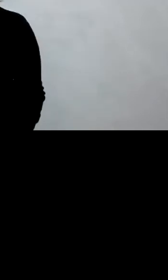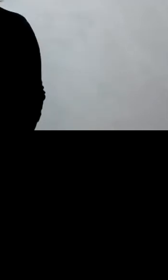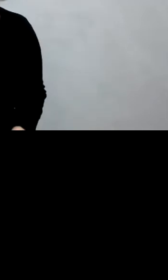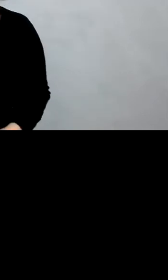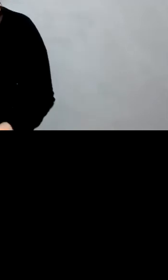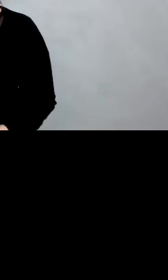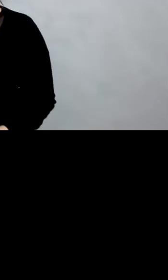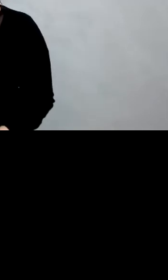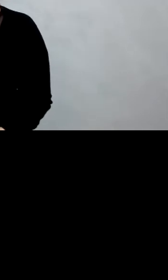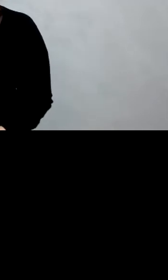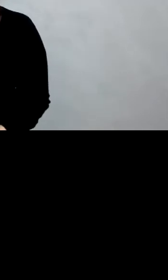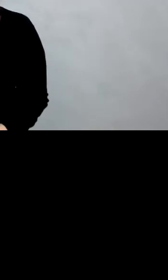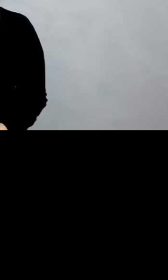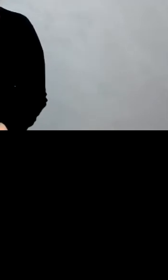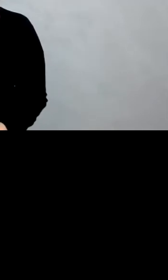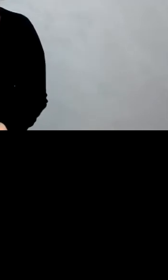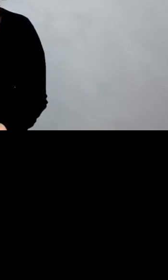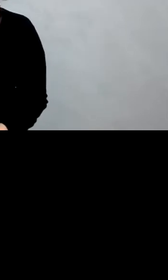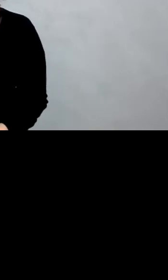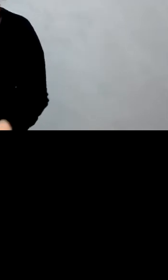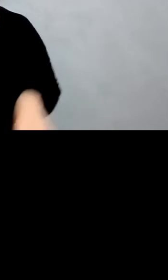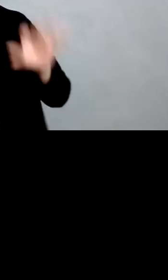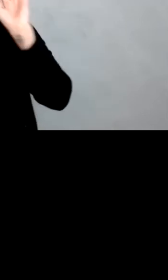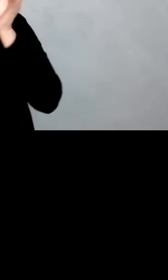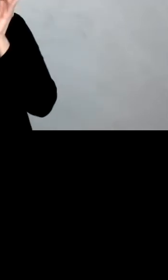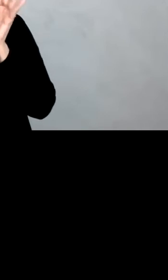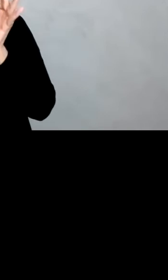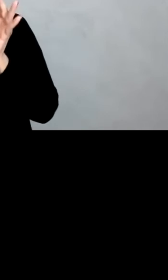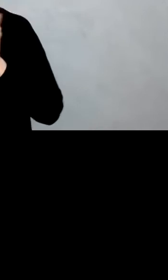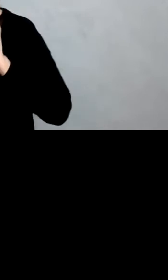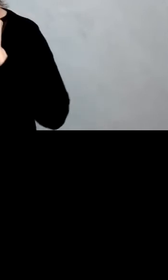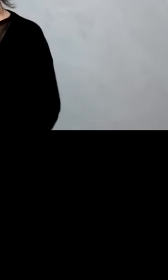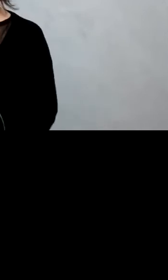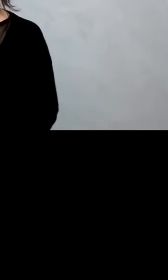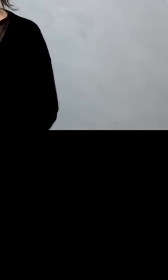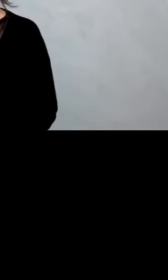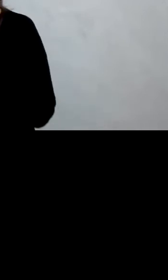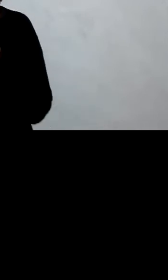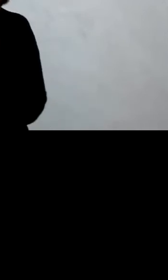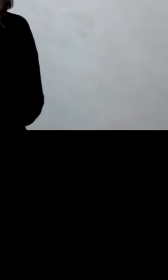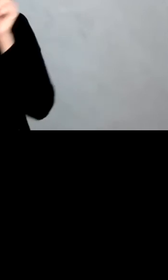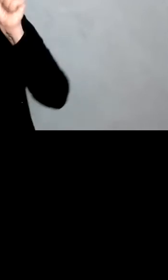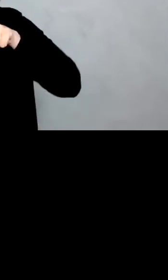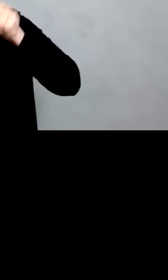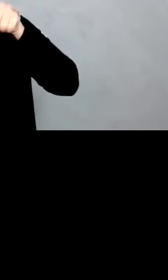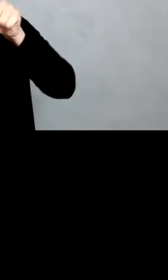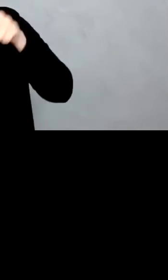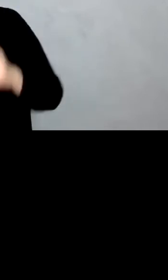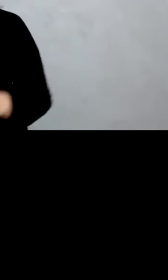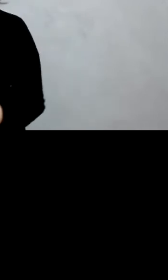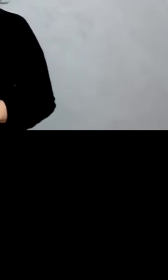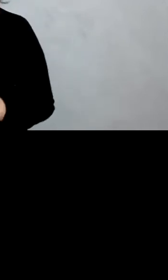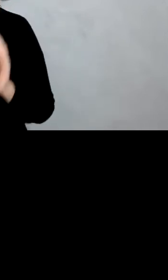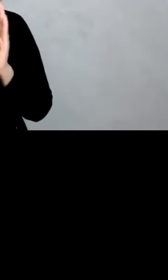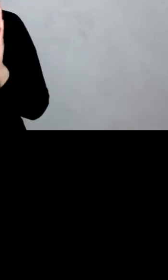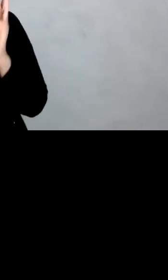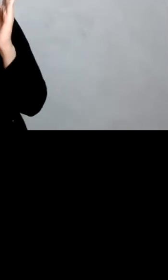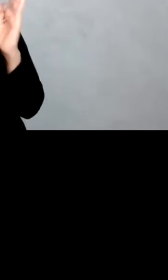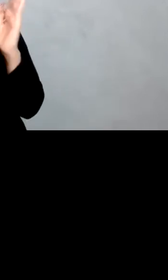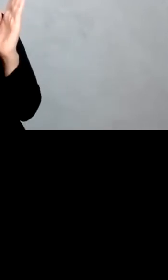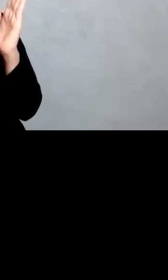são formas de pensar, né? E aí eu acho que é muito interessante a gente pensar nisso na sala de aula